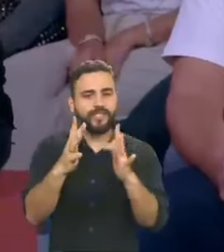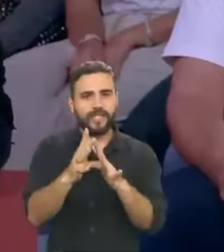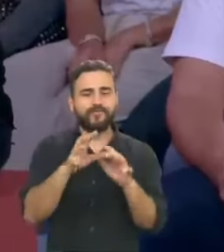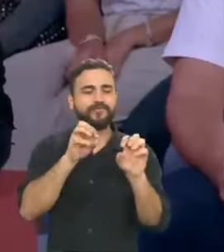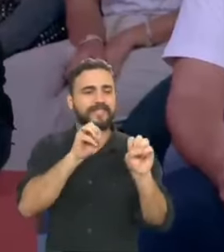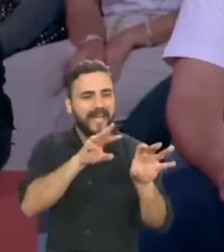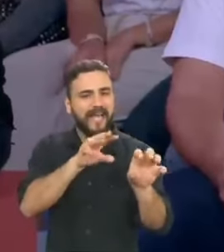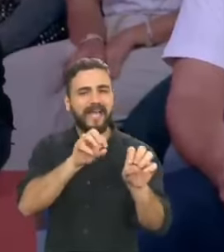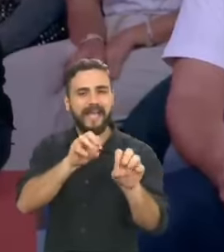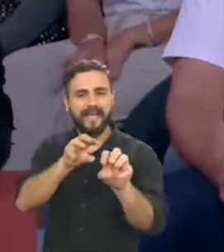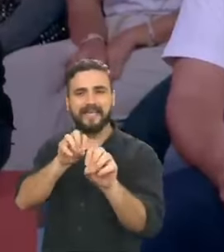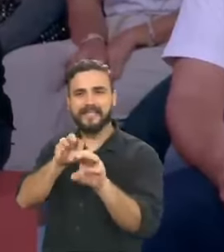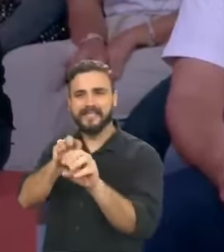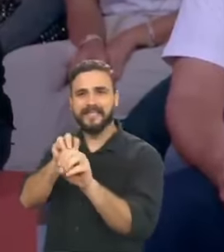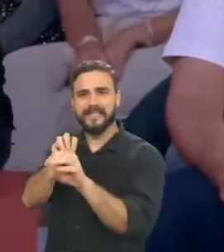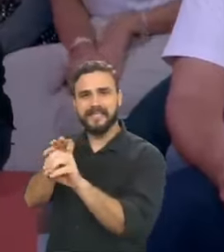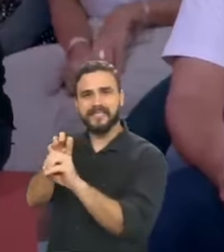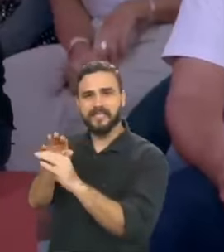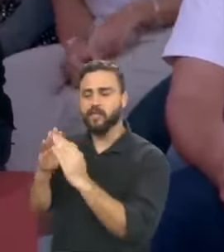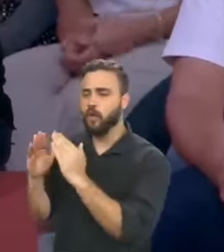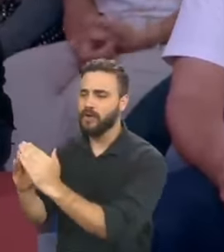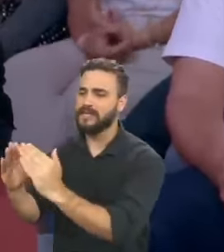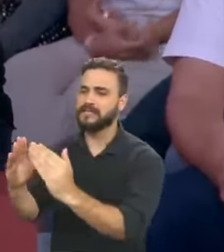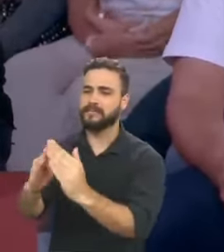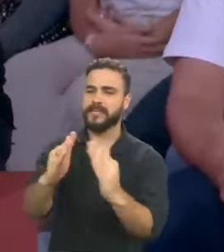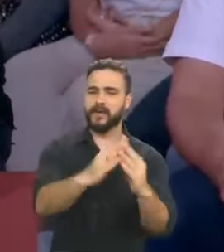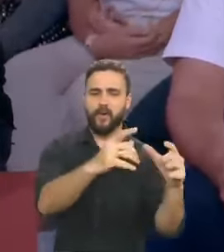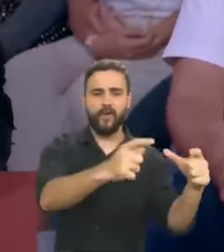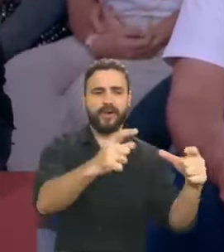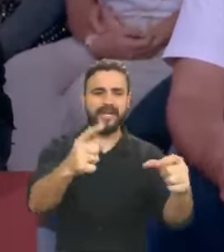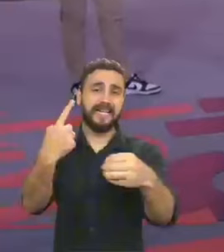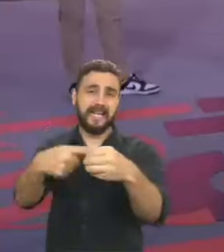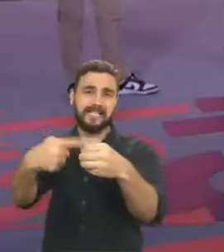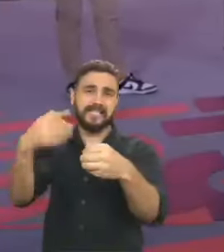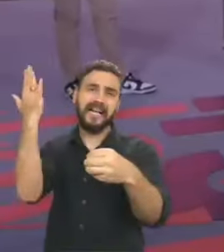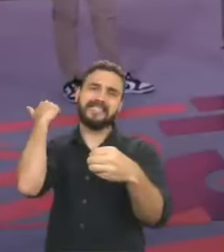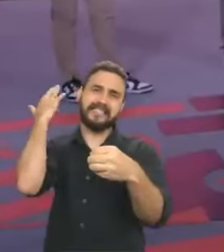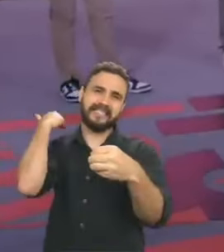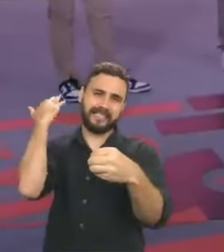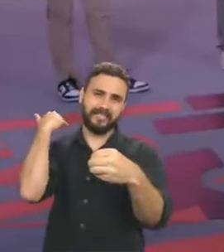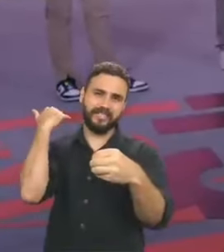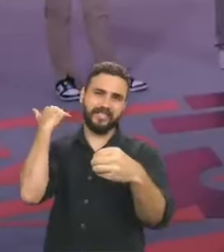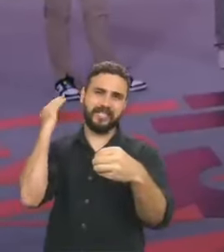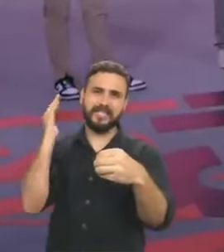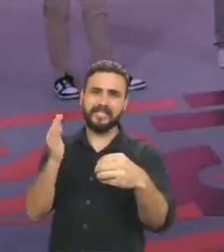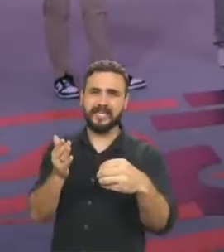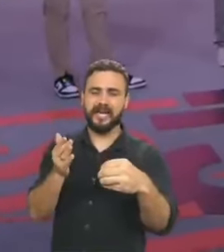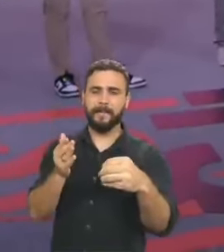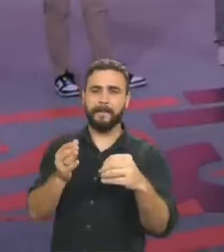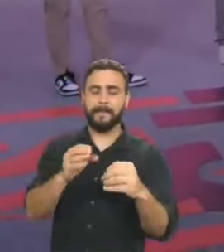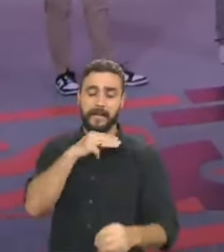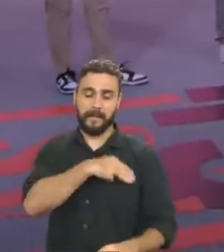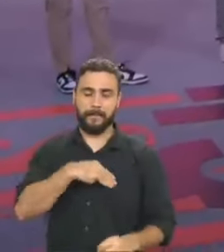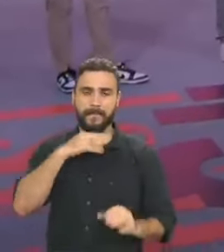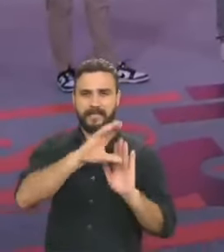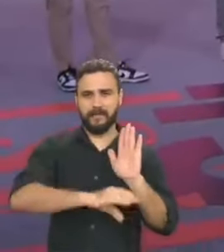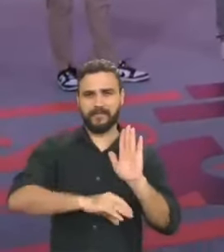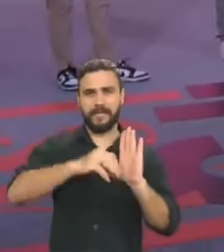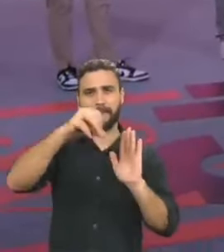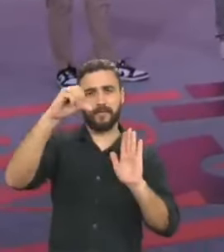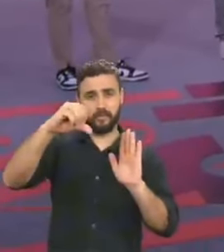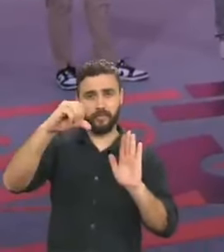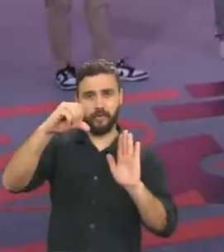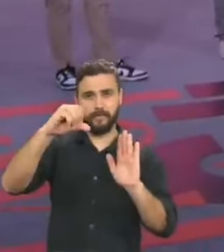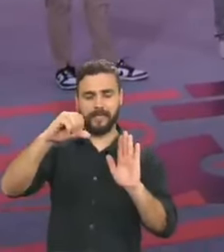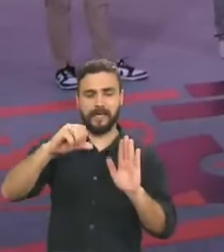percorreu todas as cidades e povoados, segundo Mateus 9, eu acho que é a nossa maior expressão bíblica